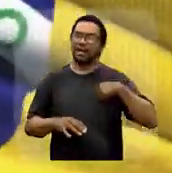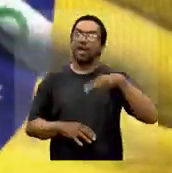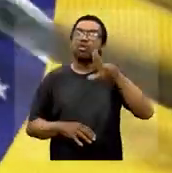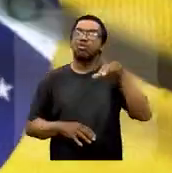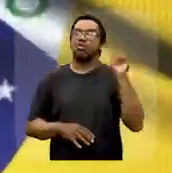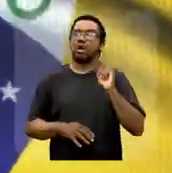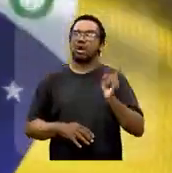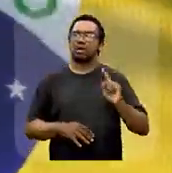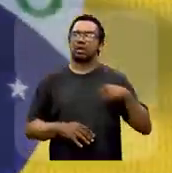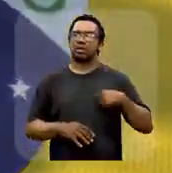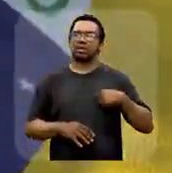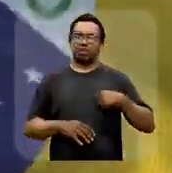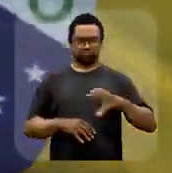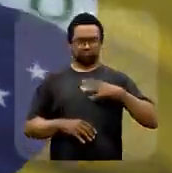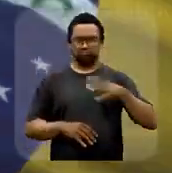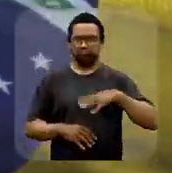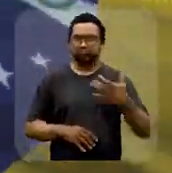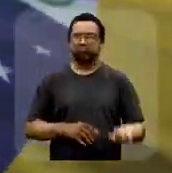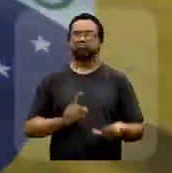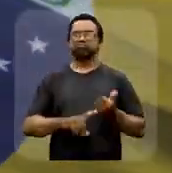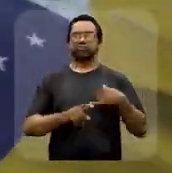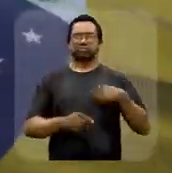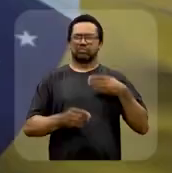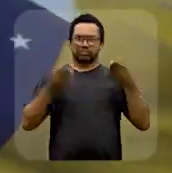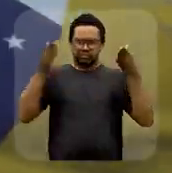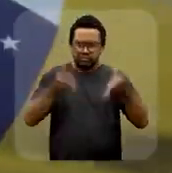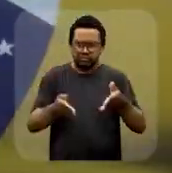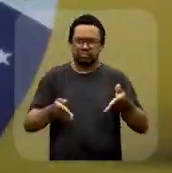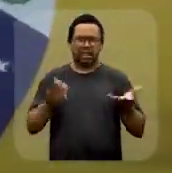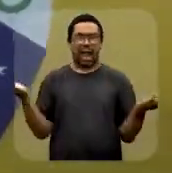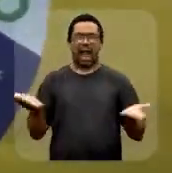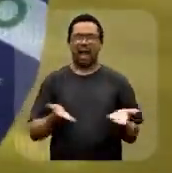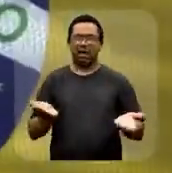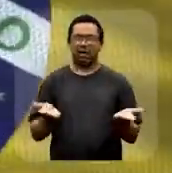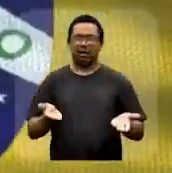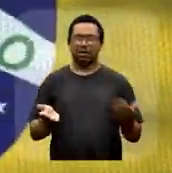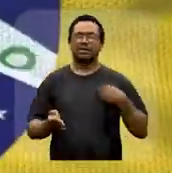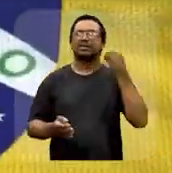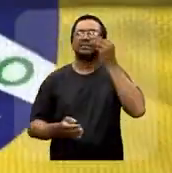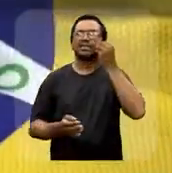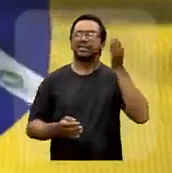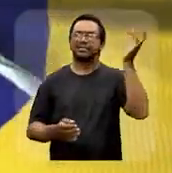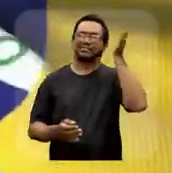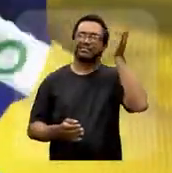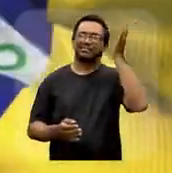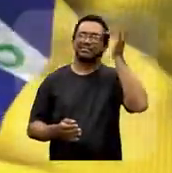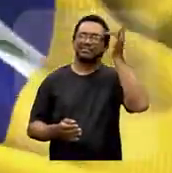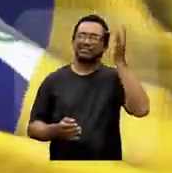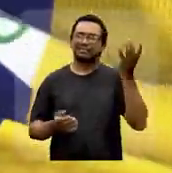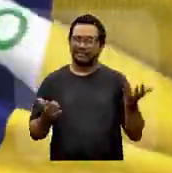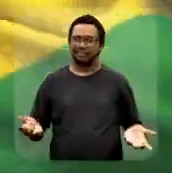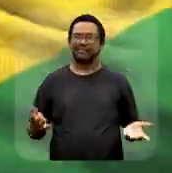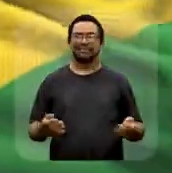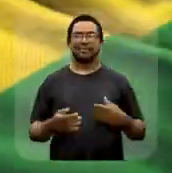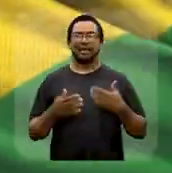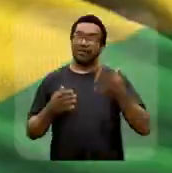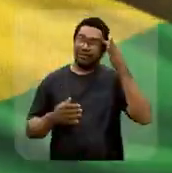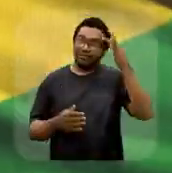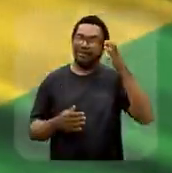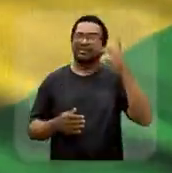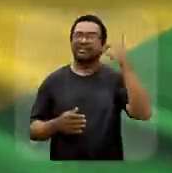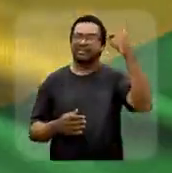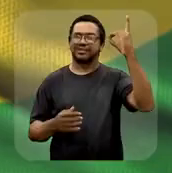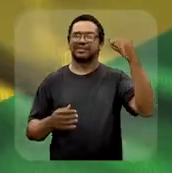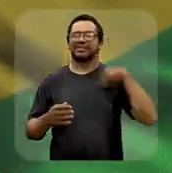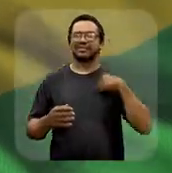que nunca me faltaram coragem, capacidade, determinação e agora experiência e maturidade. Com fé